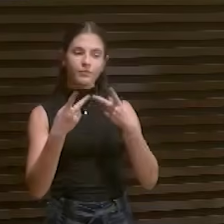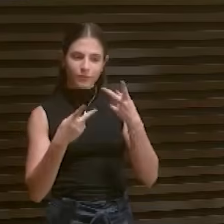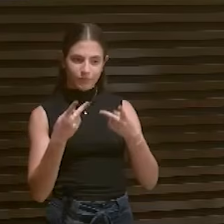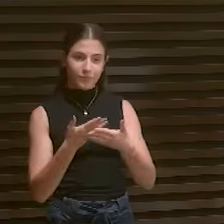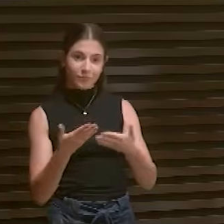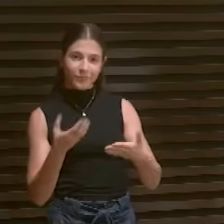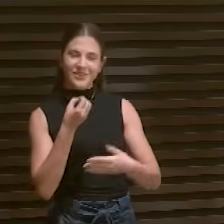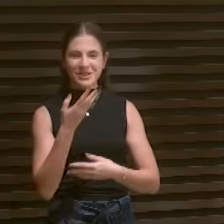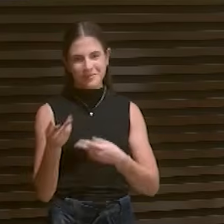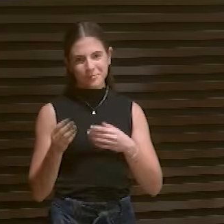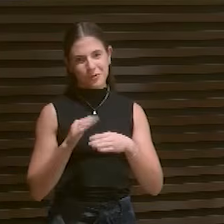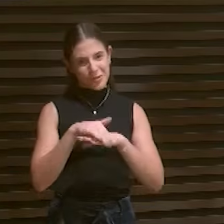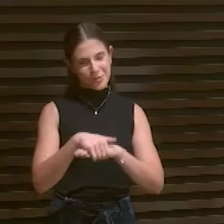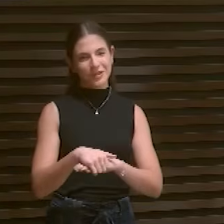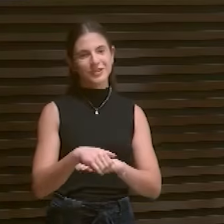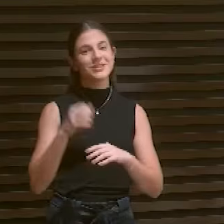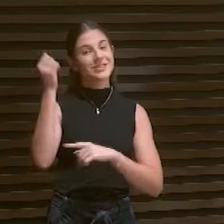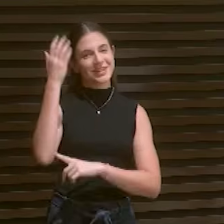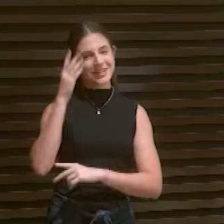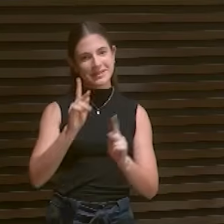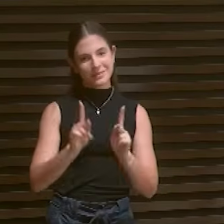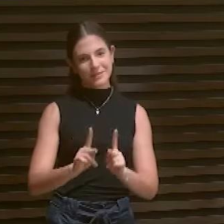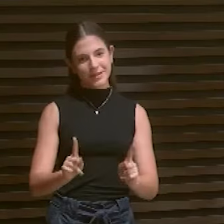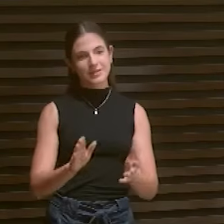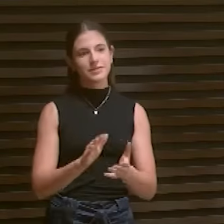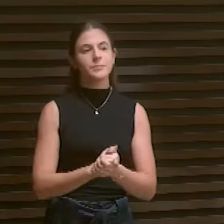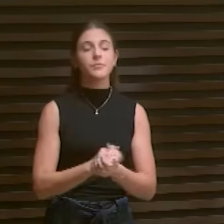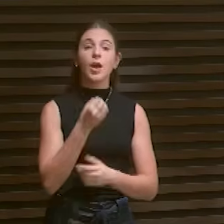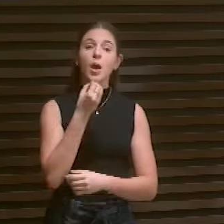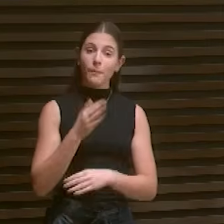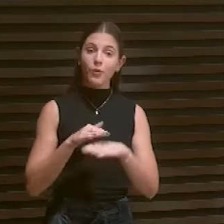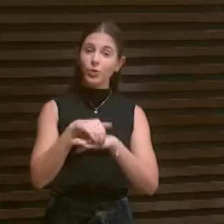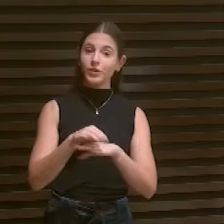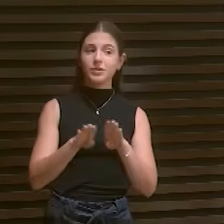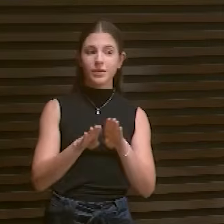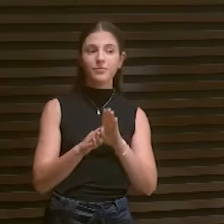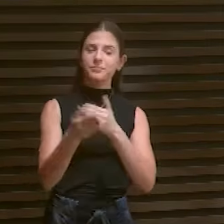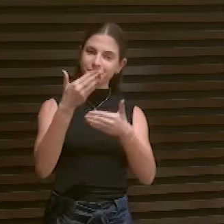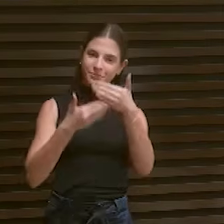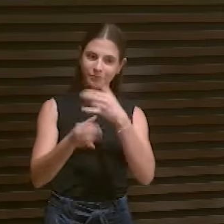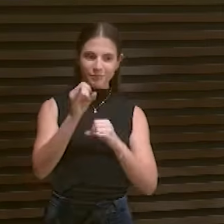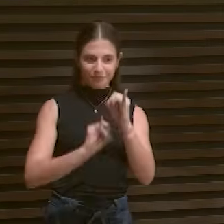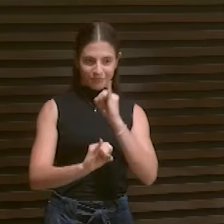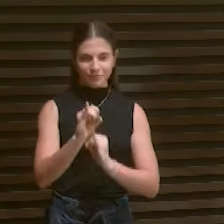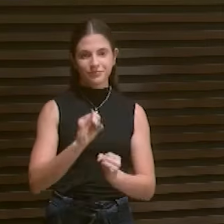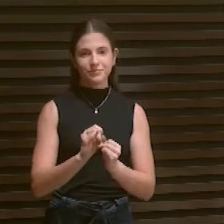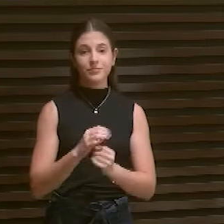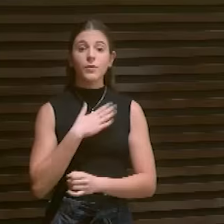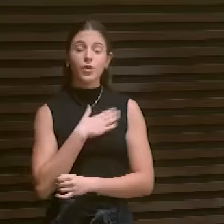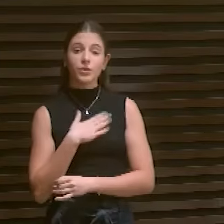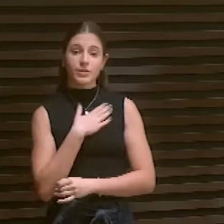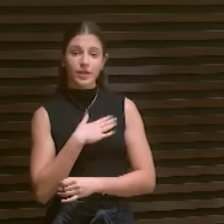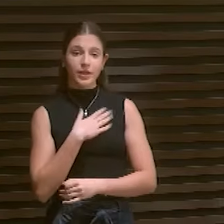Boa noite, graça e paz. Boa noite também a quem está nos assistindo pela internet. Eu gostaria de tratar